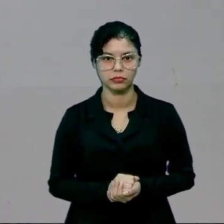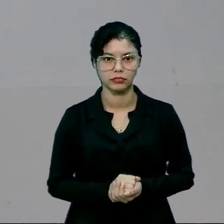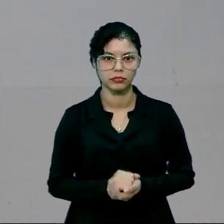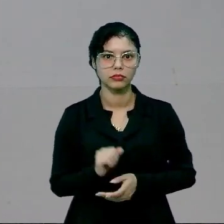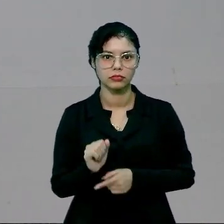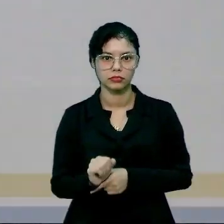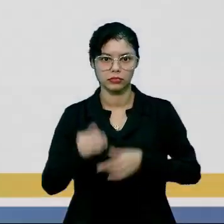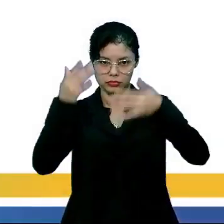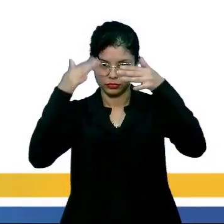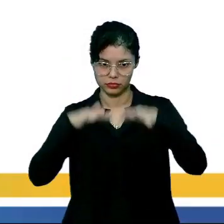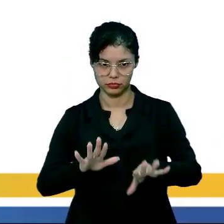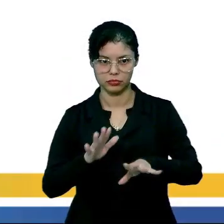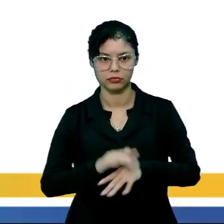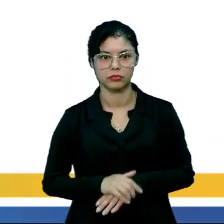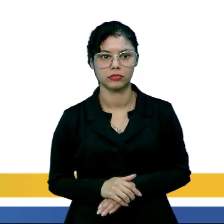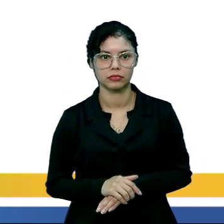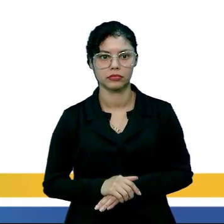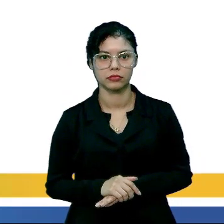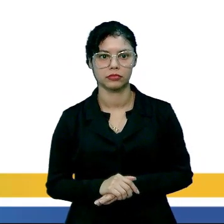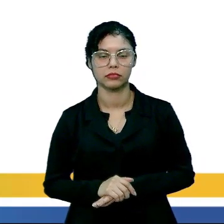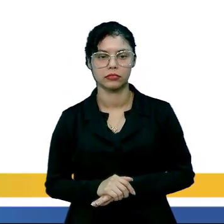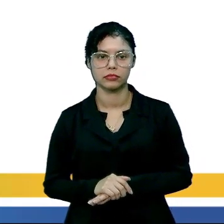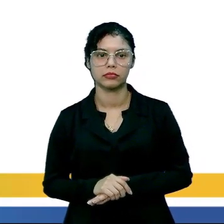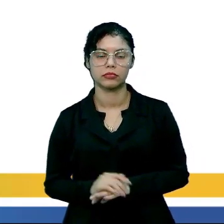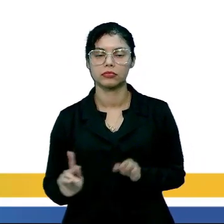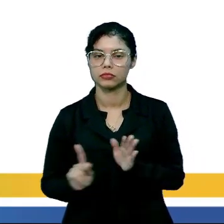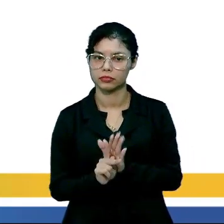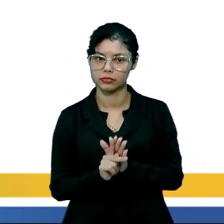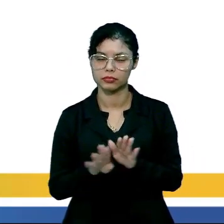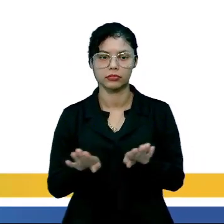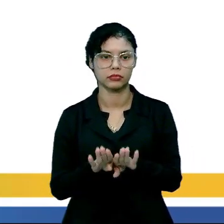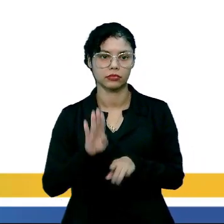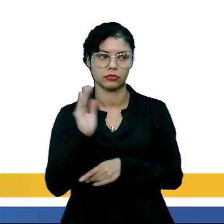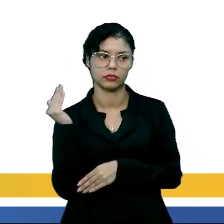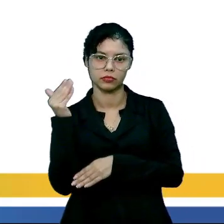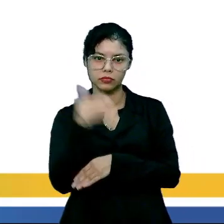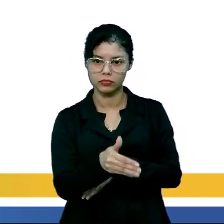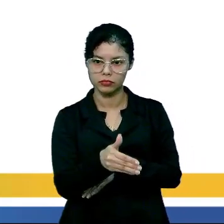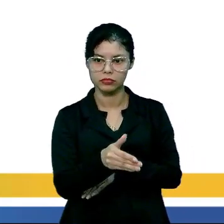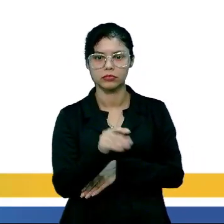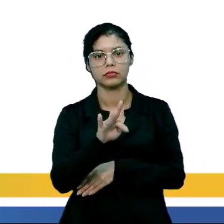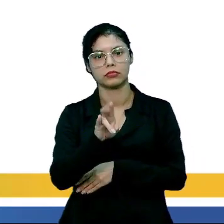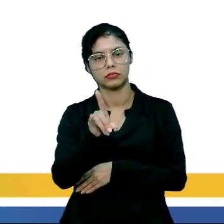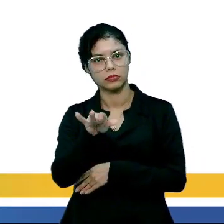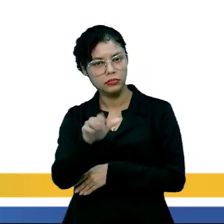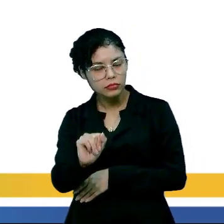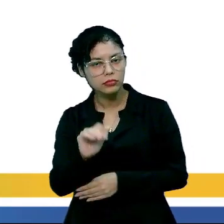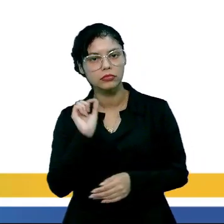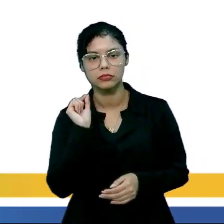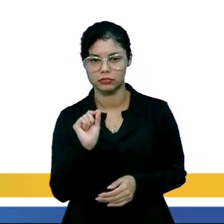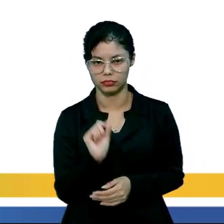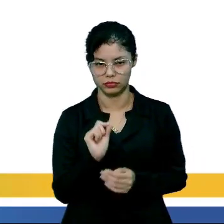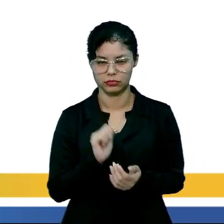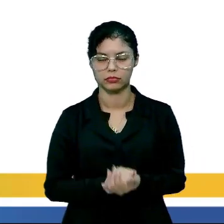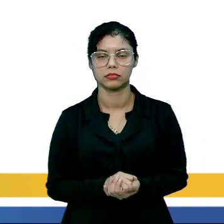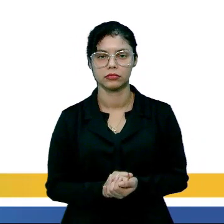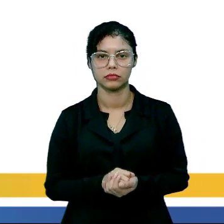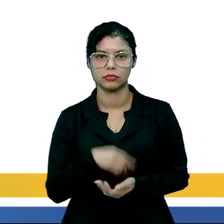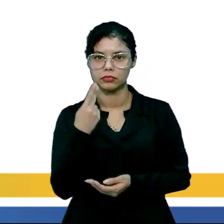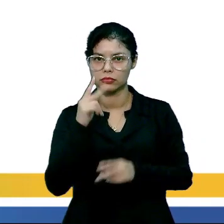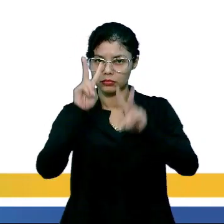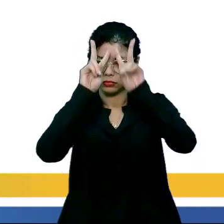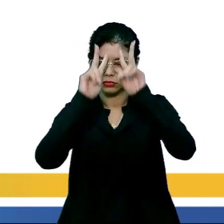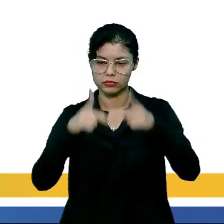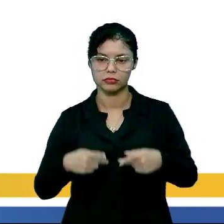obra naturalista. A gente também tem o determinismo. Em relação ao determinismo, diz que